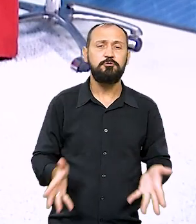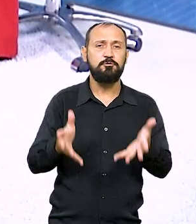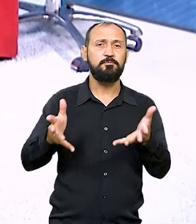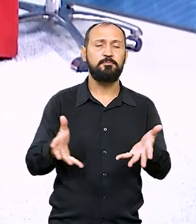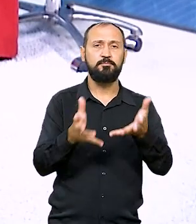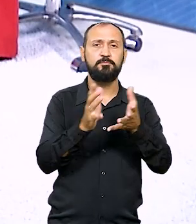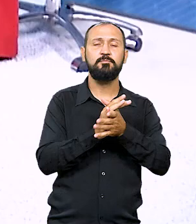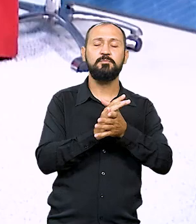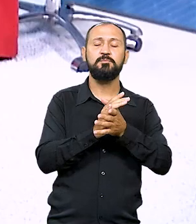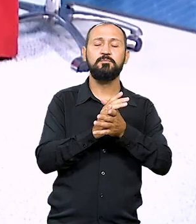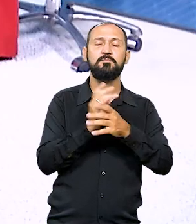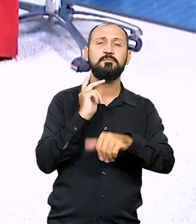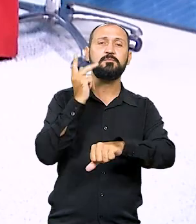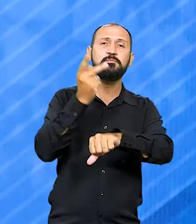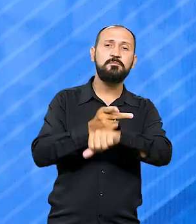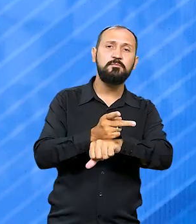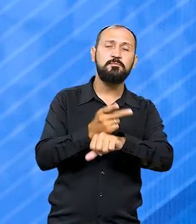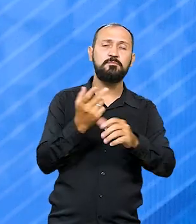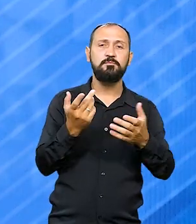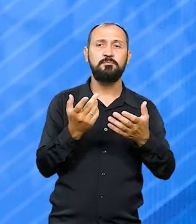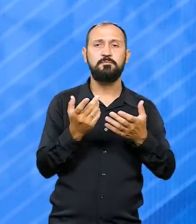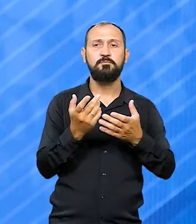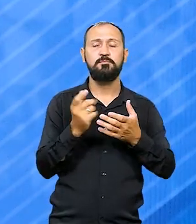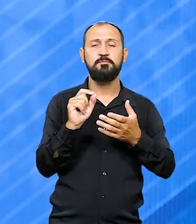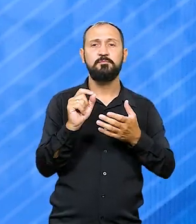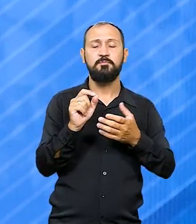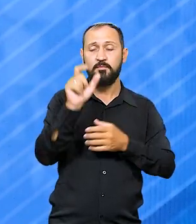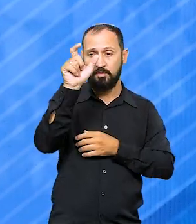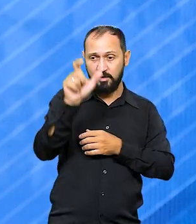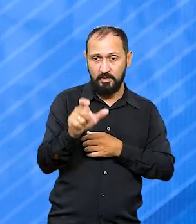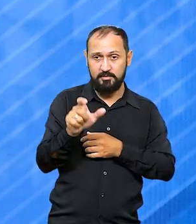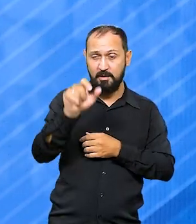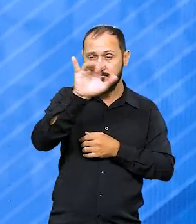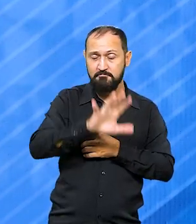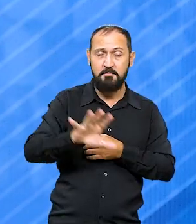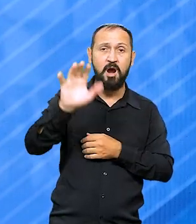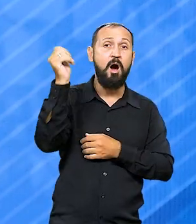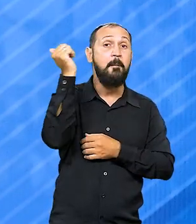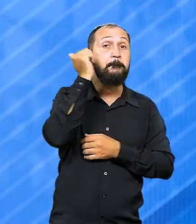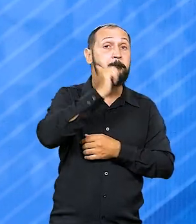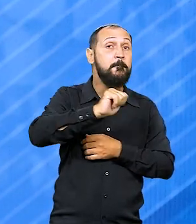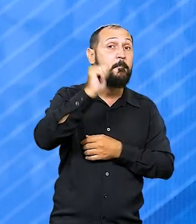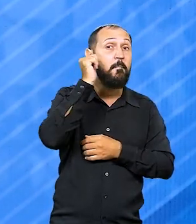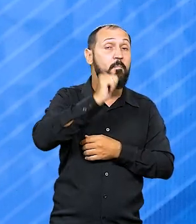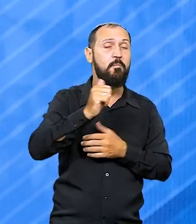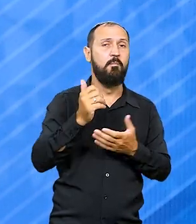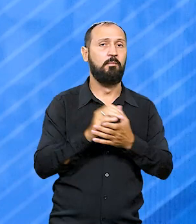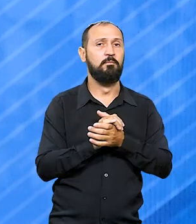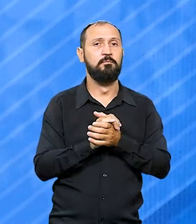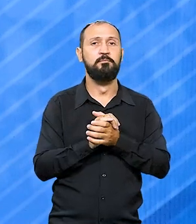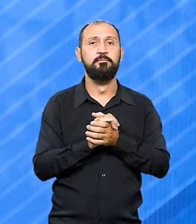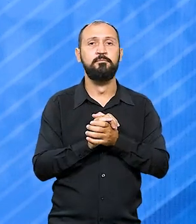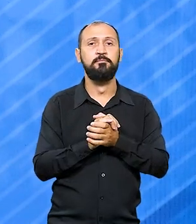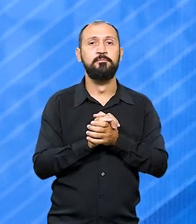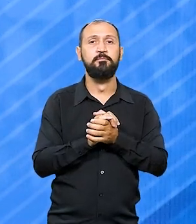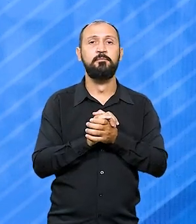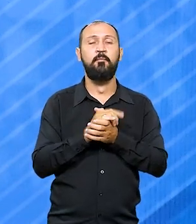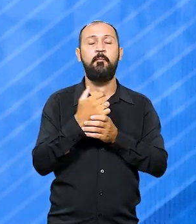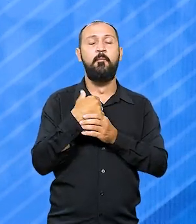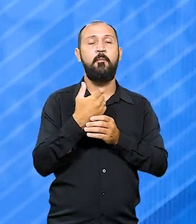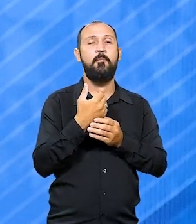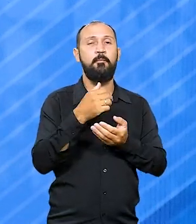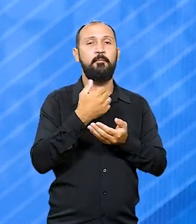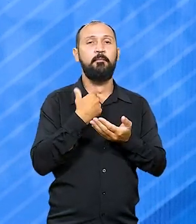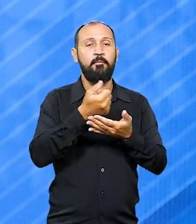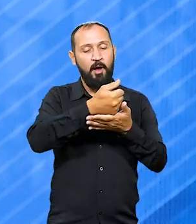Então, pensando em prestigiar, pensando na figura feminina, nós fizemos